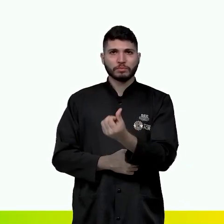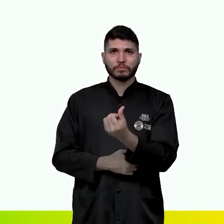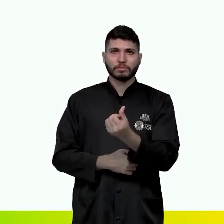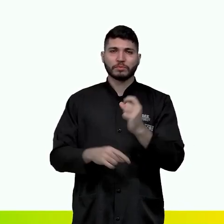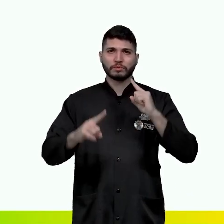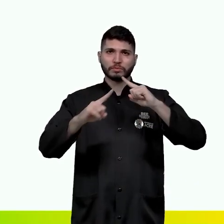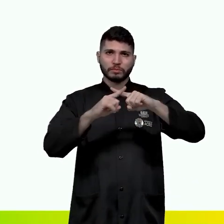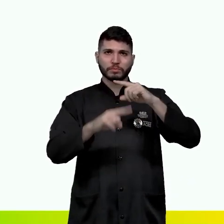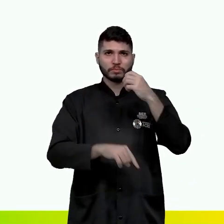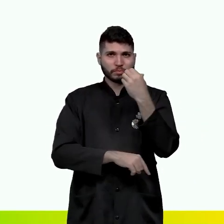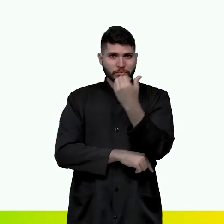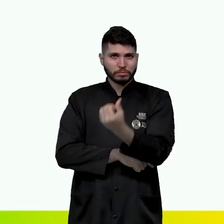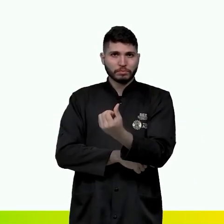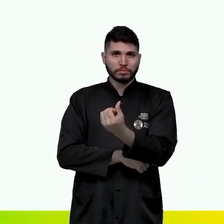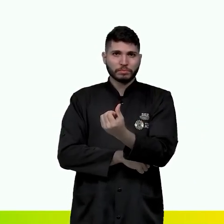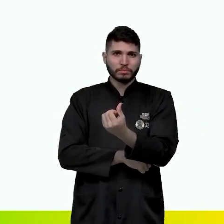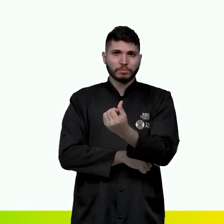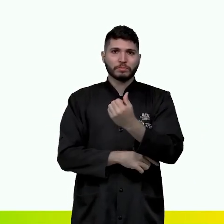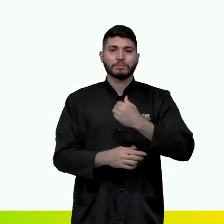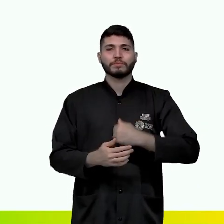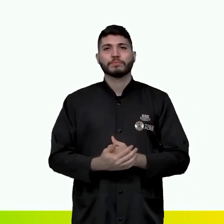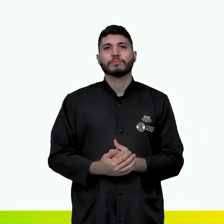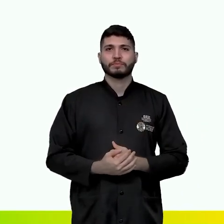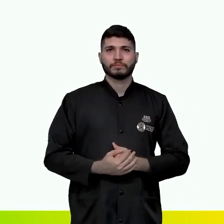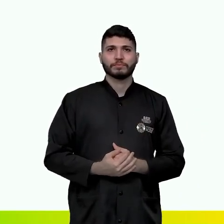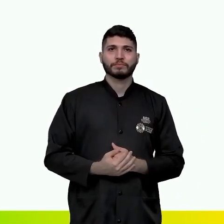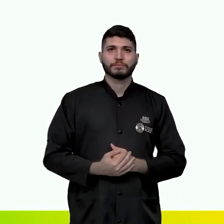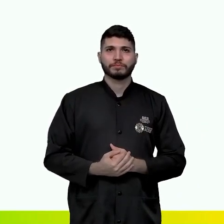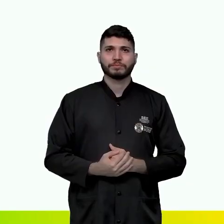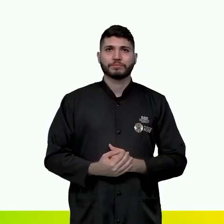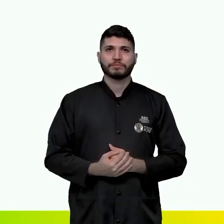multiplicando por 6, 6L.